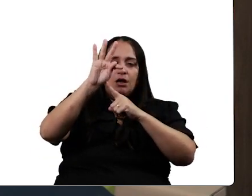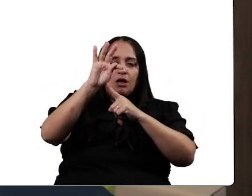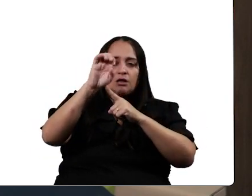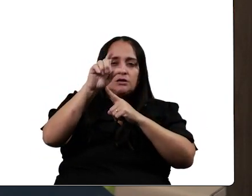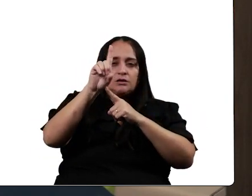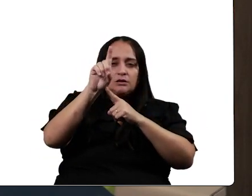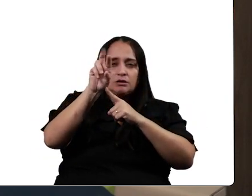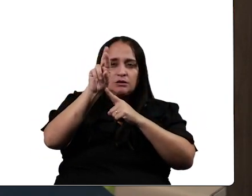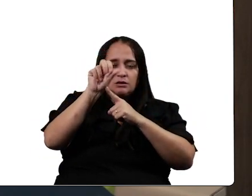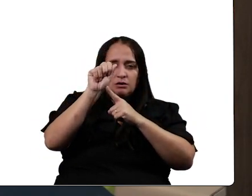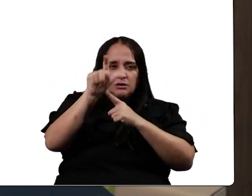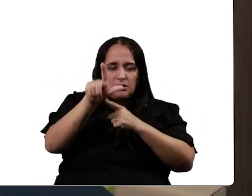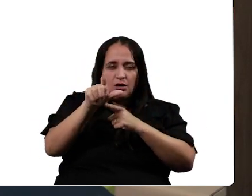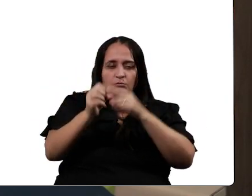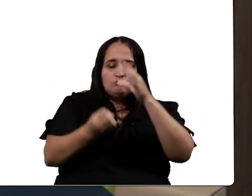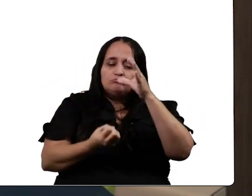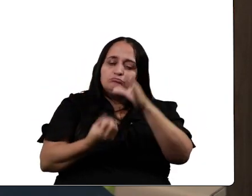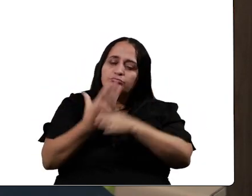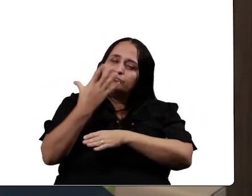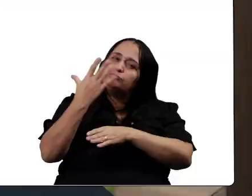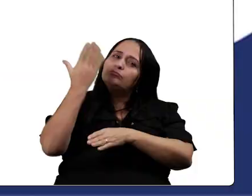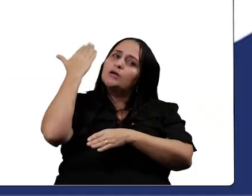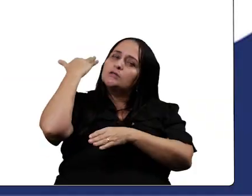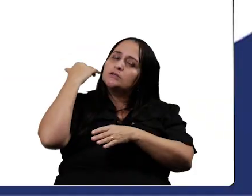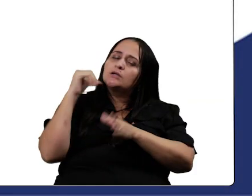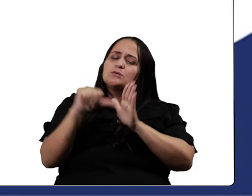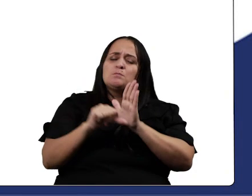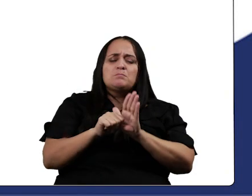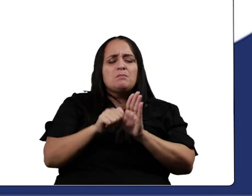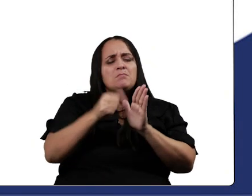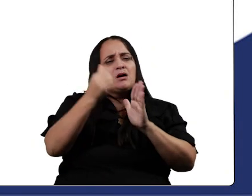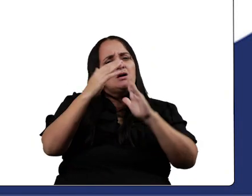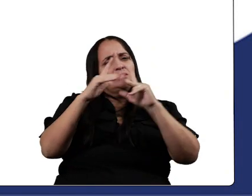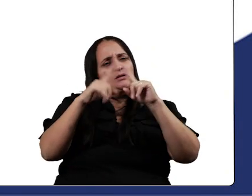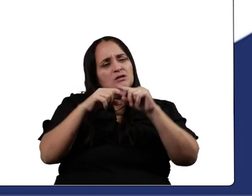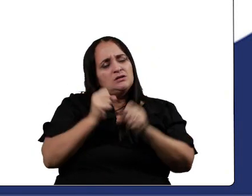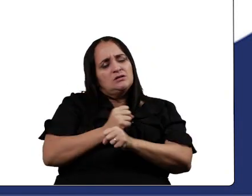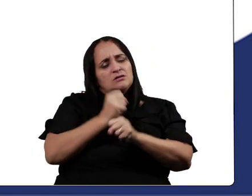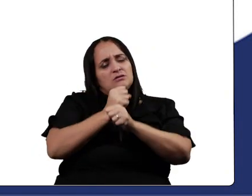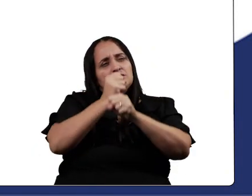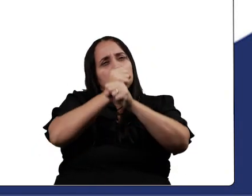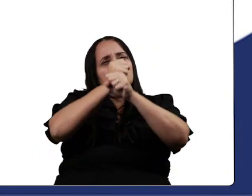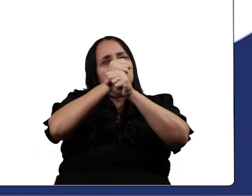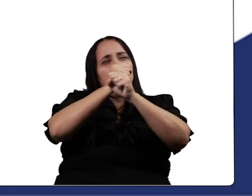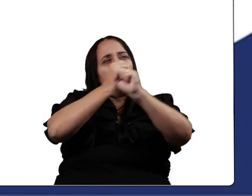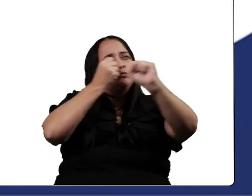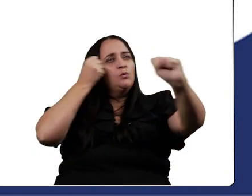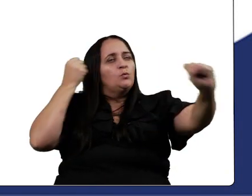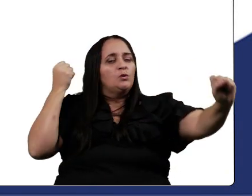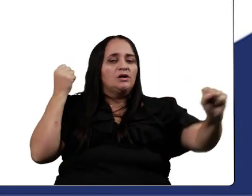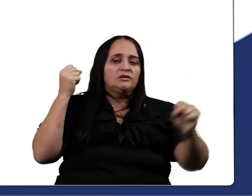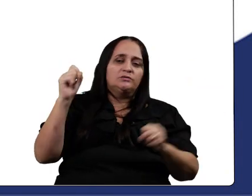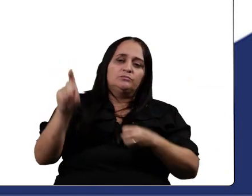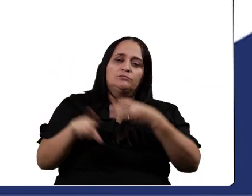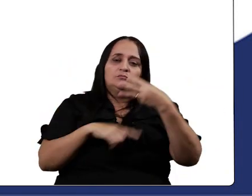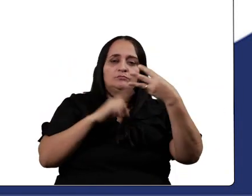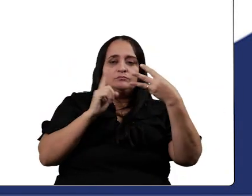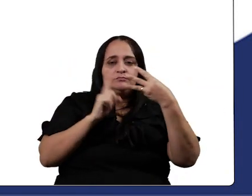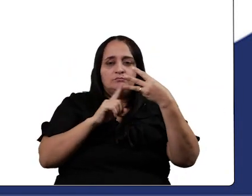né, construída lá no Terreiro de Jesus. Aí a gente desce para o convento e vê a igreja de